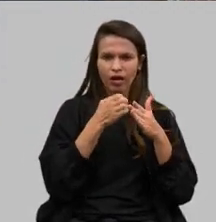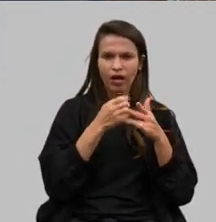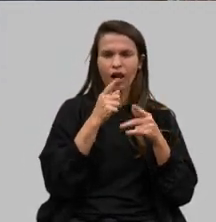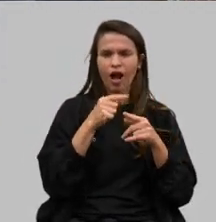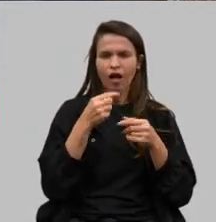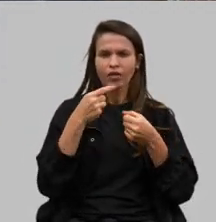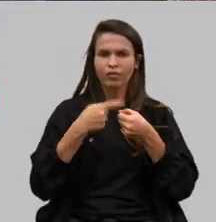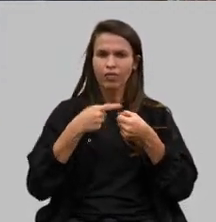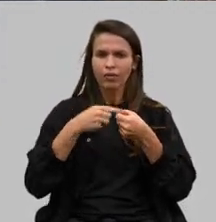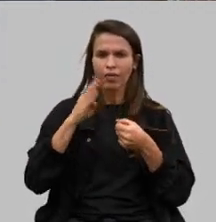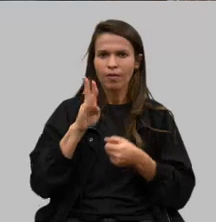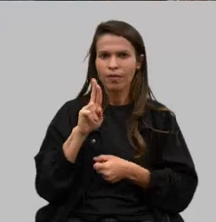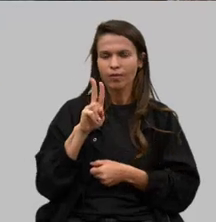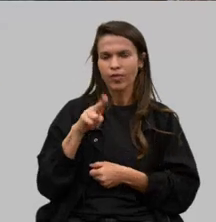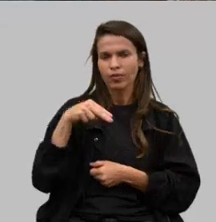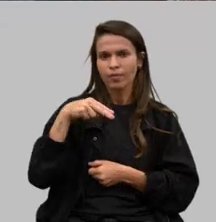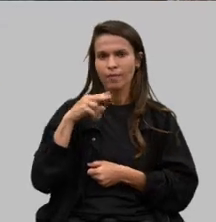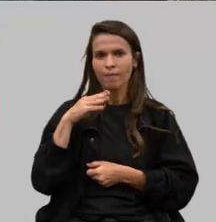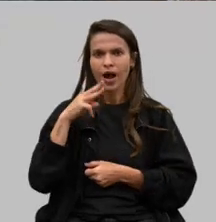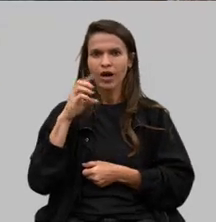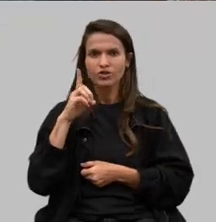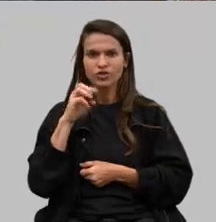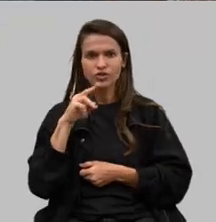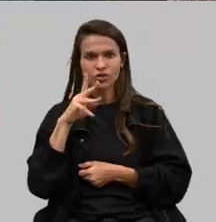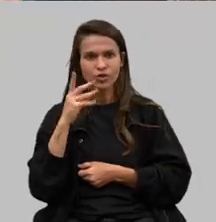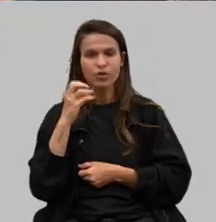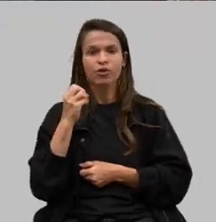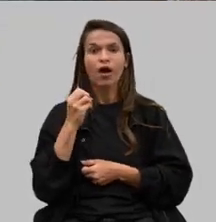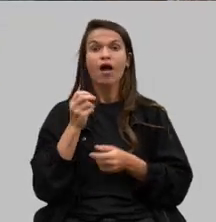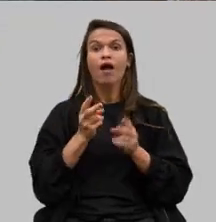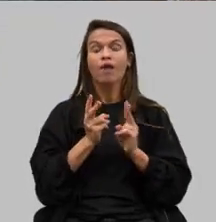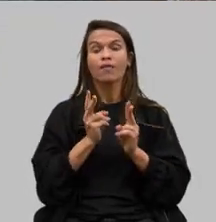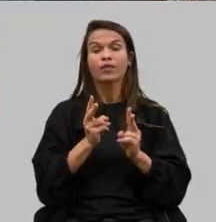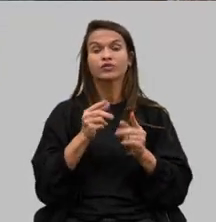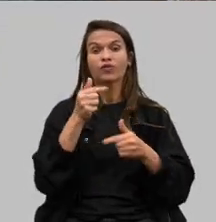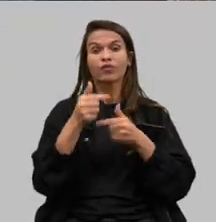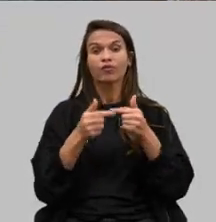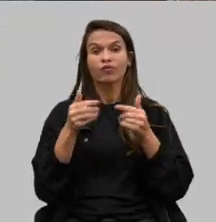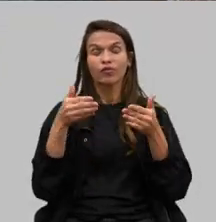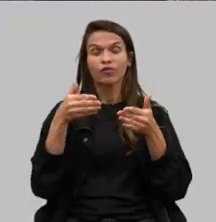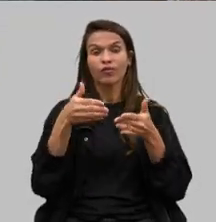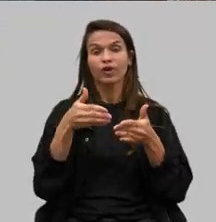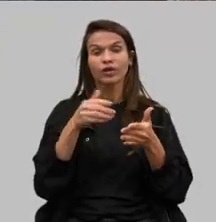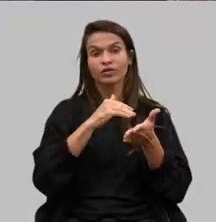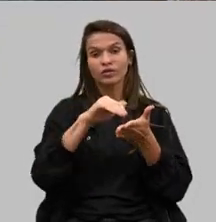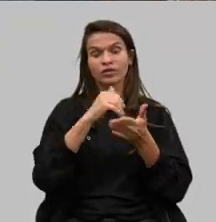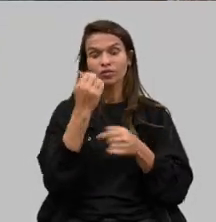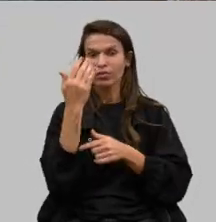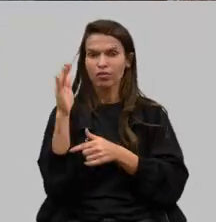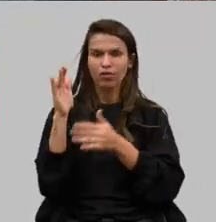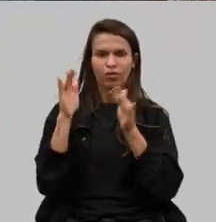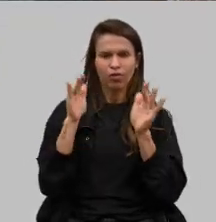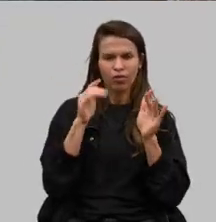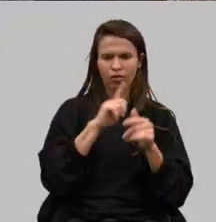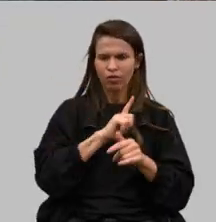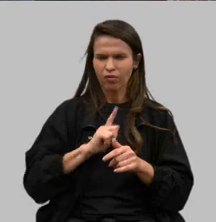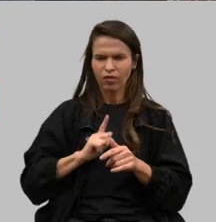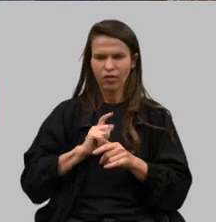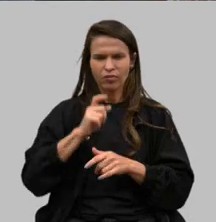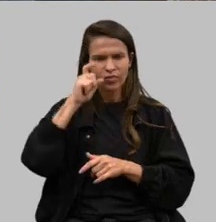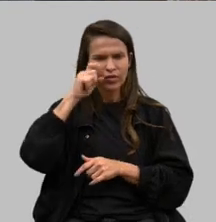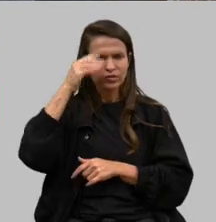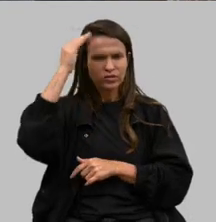atuando prestando serviços à Secretaria Estadual do meio ambiente se o governo do Zema não vê conflito né nesse